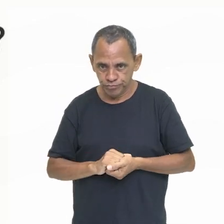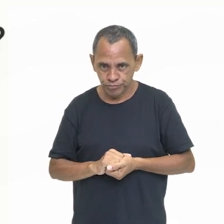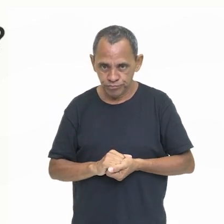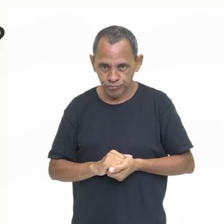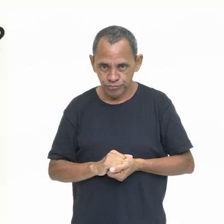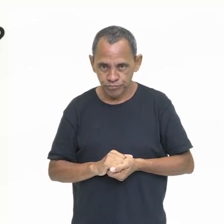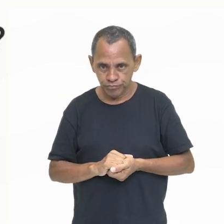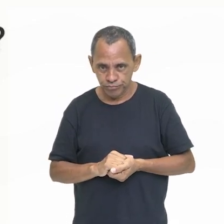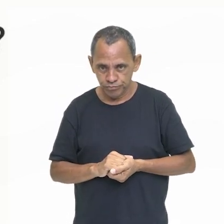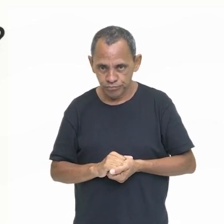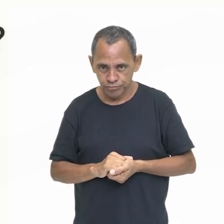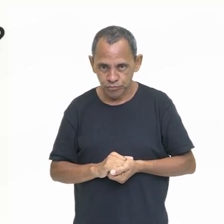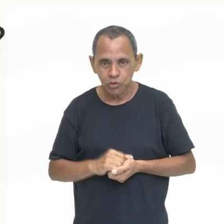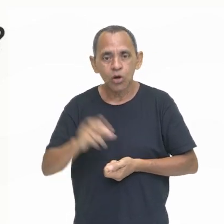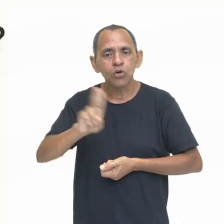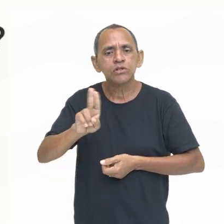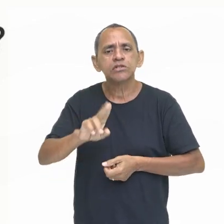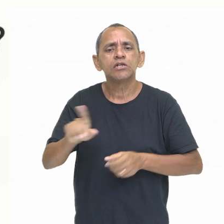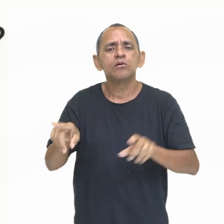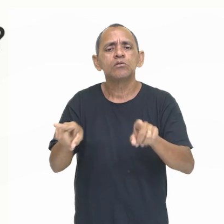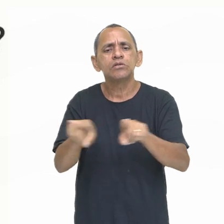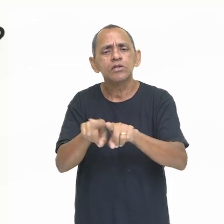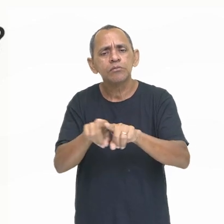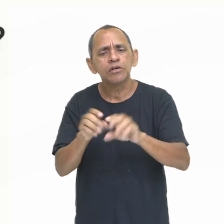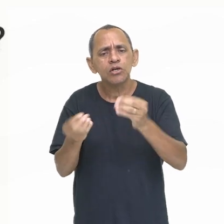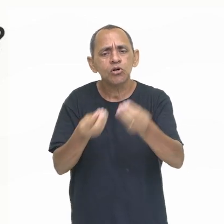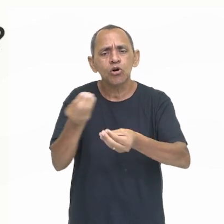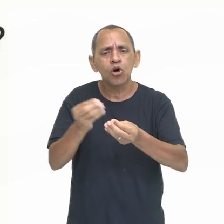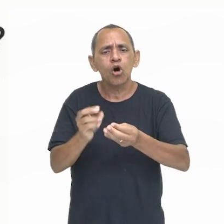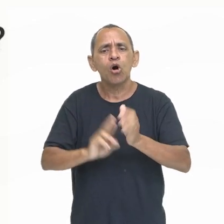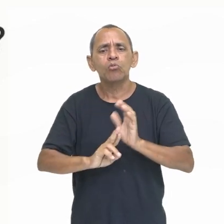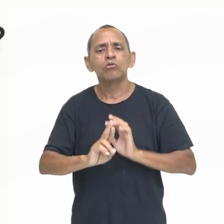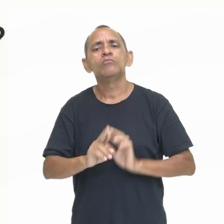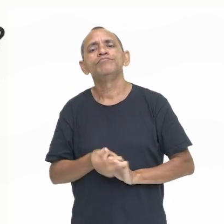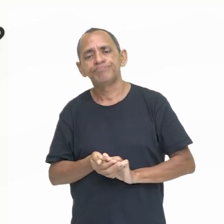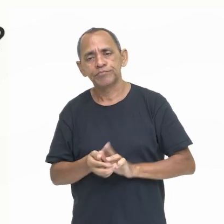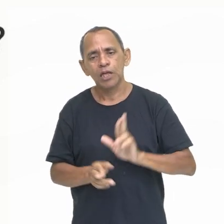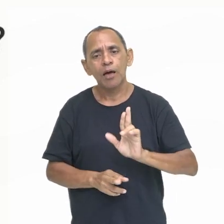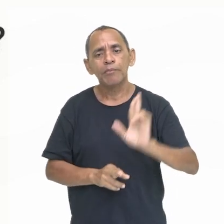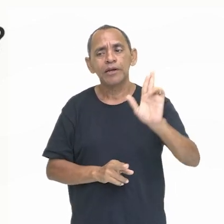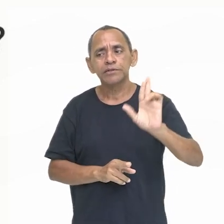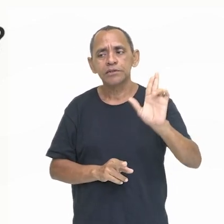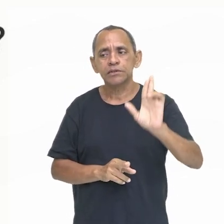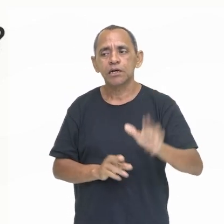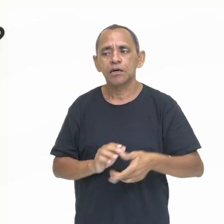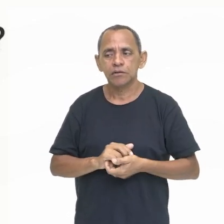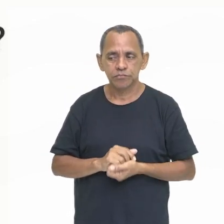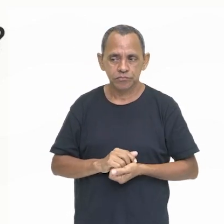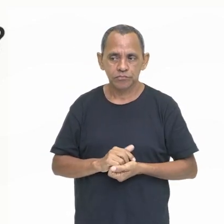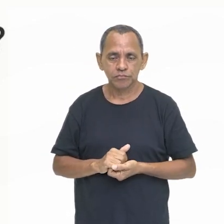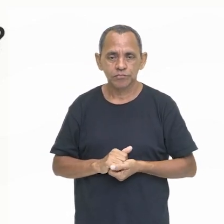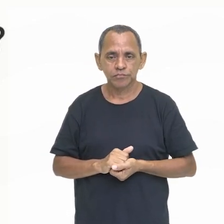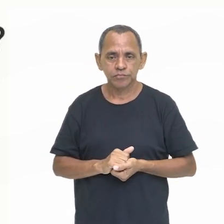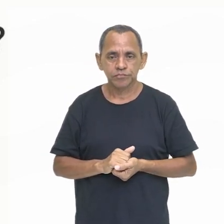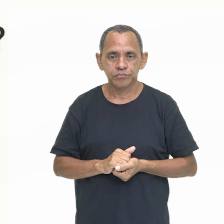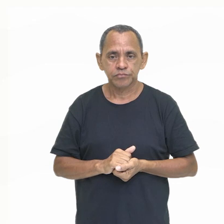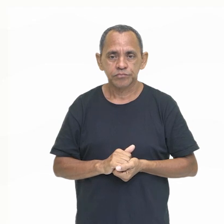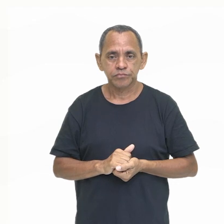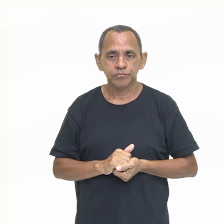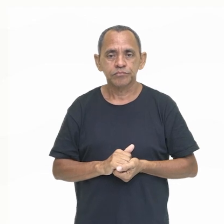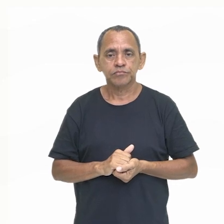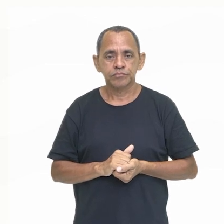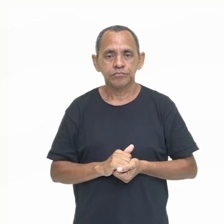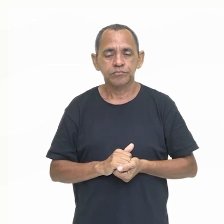linguagem que nós utilizamos aí para representar os intervalos da função, tá bom? Da função onde